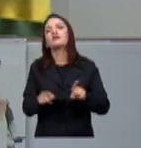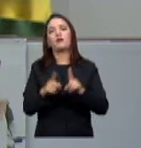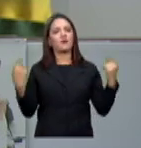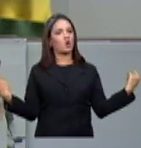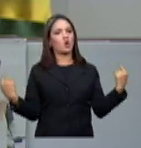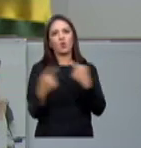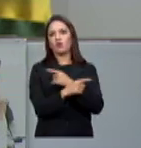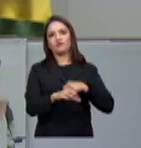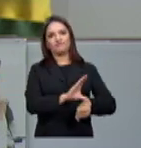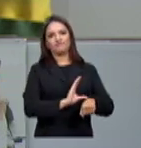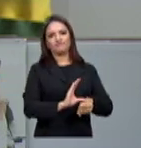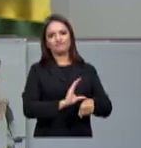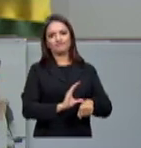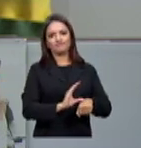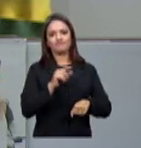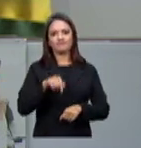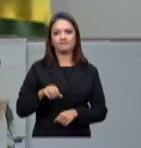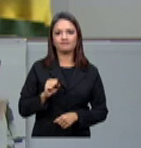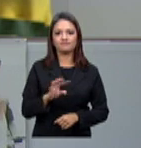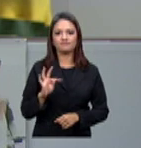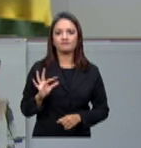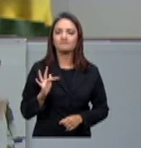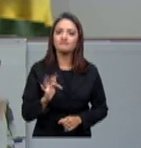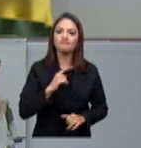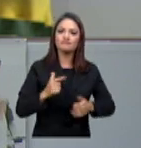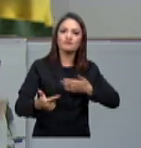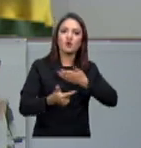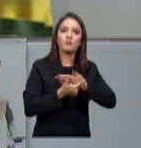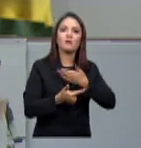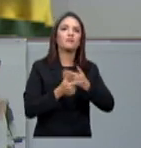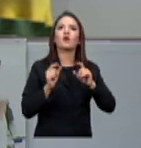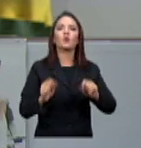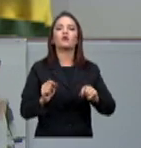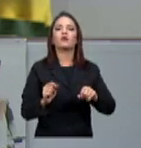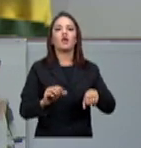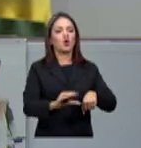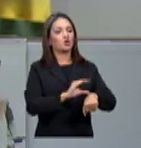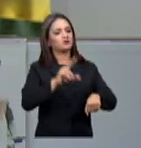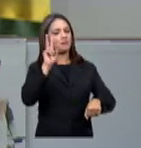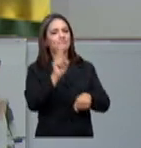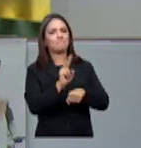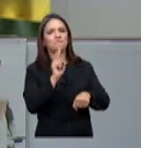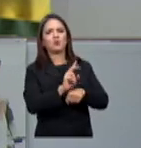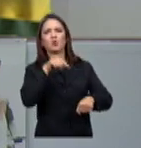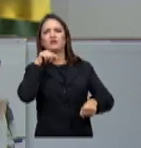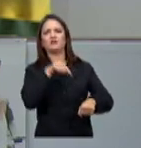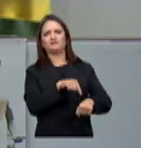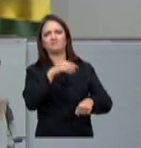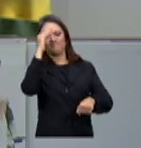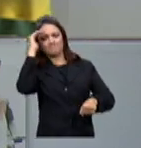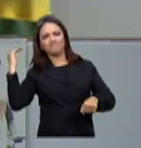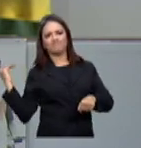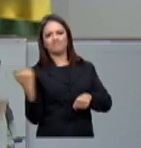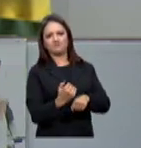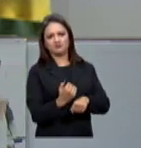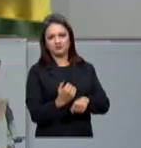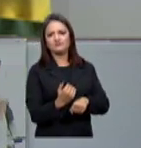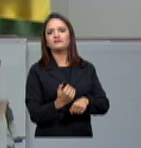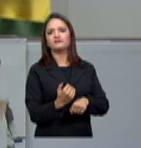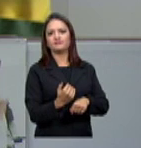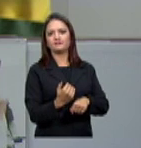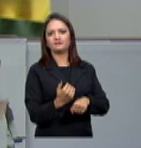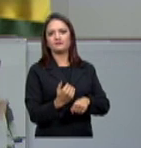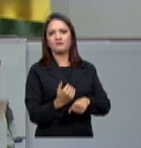constituição este Supremo Tribunal Federal tem a função de guarda da Constituição nos termos expressos do artigo 102 dessa